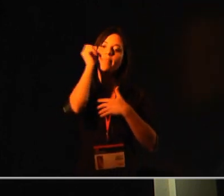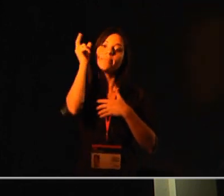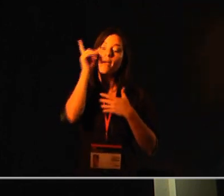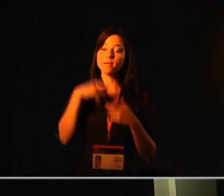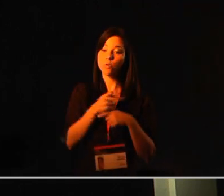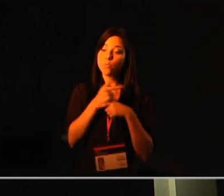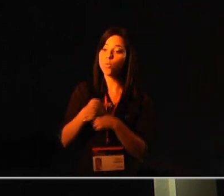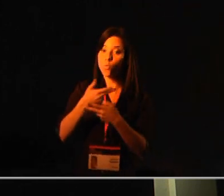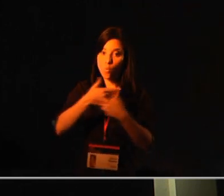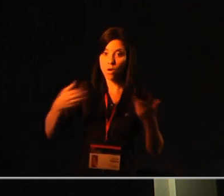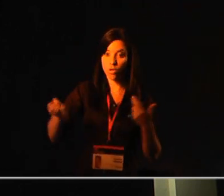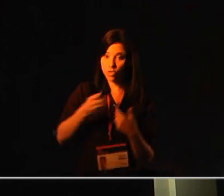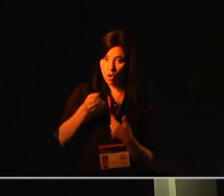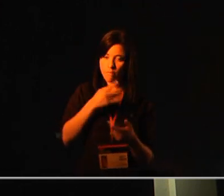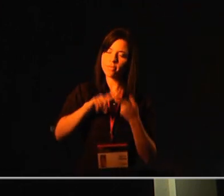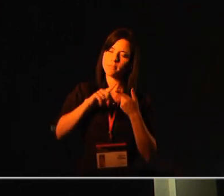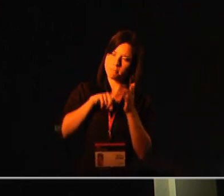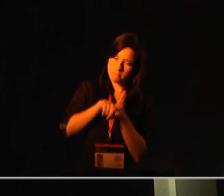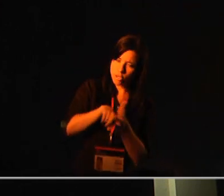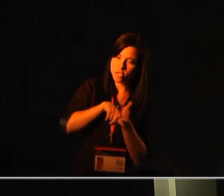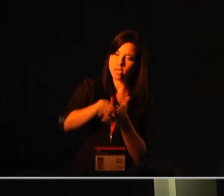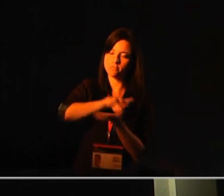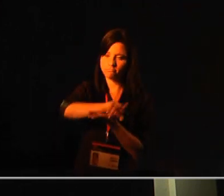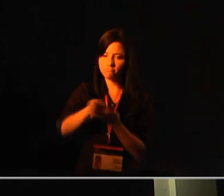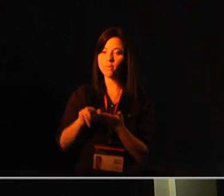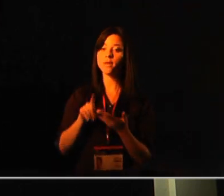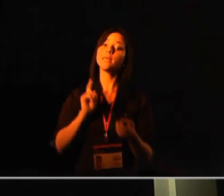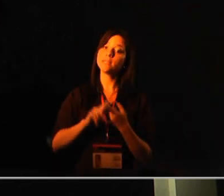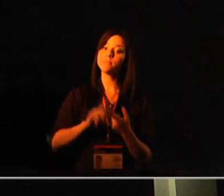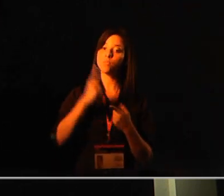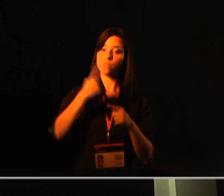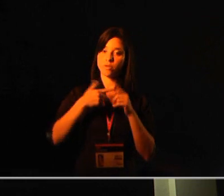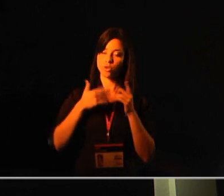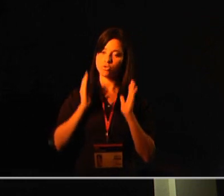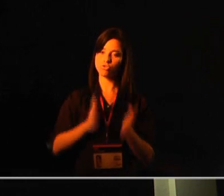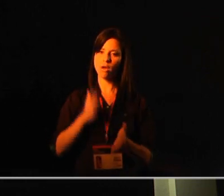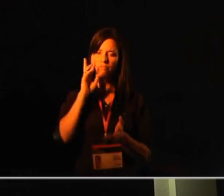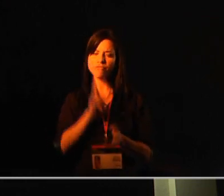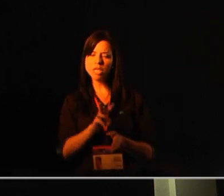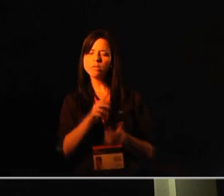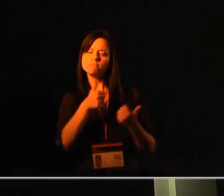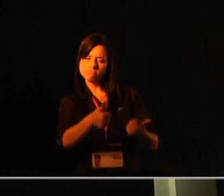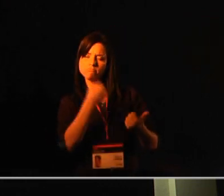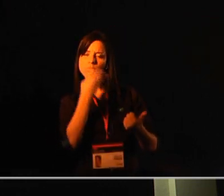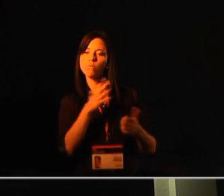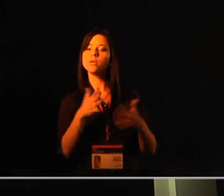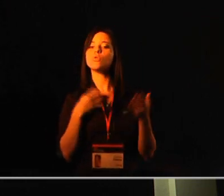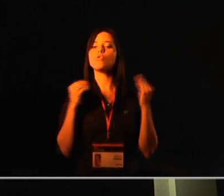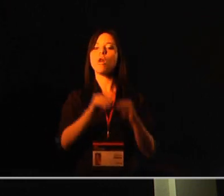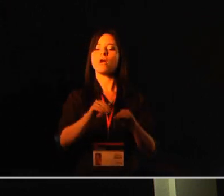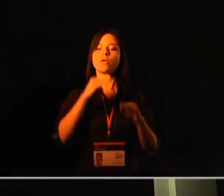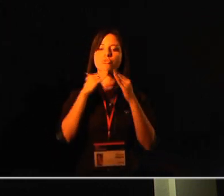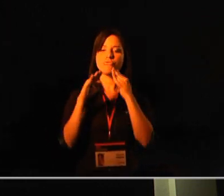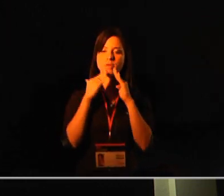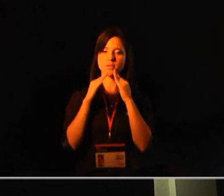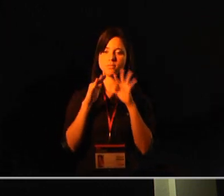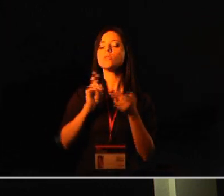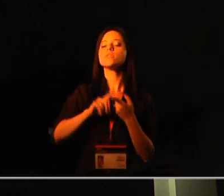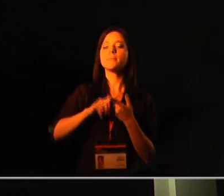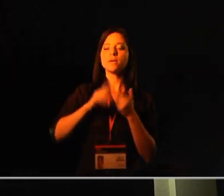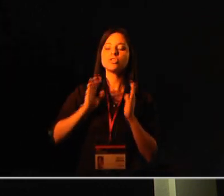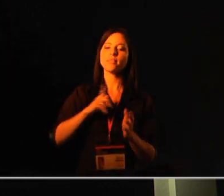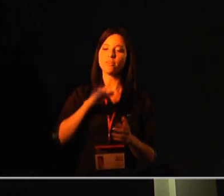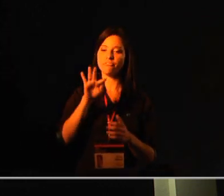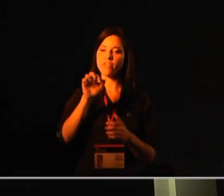coisas novas, né? Pesquisa e tal, e uma vez que eu acho que está razoável, eu coloco no Facebook, e aí já